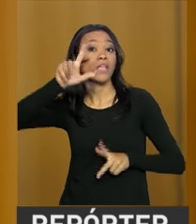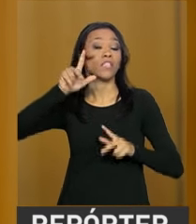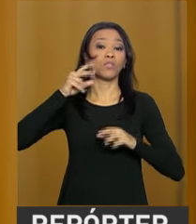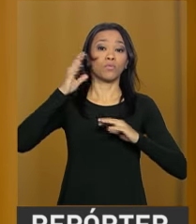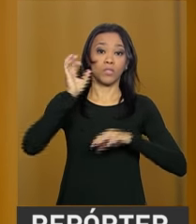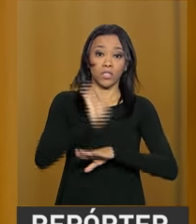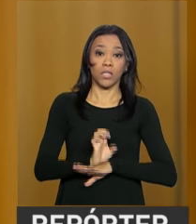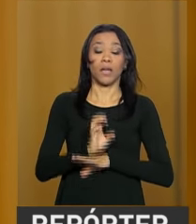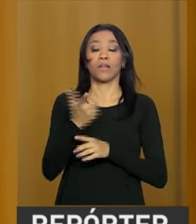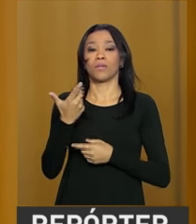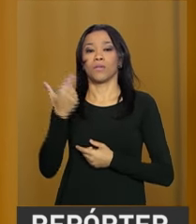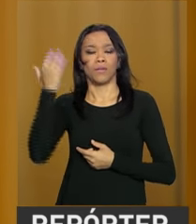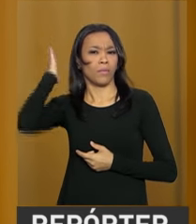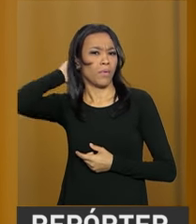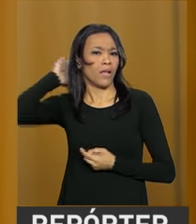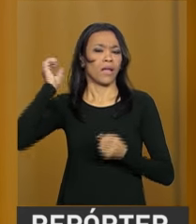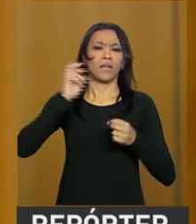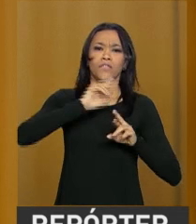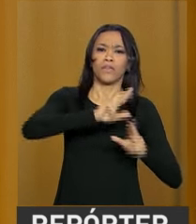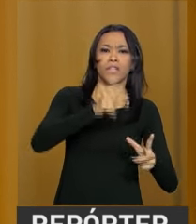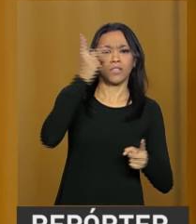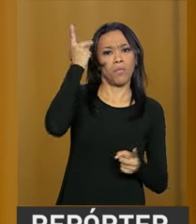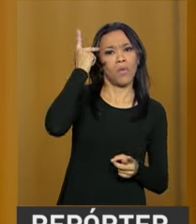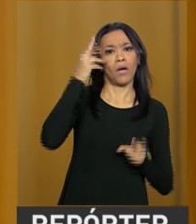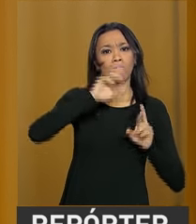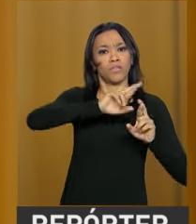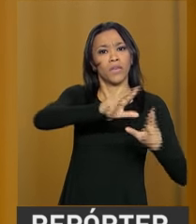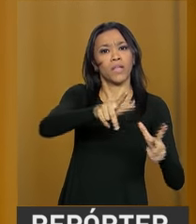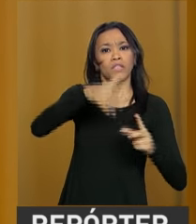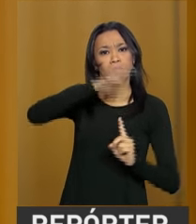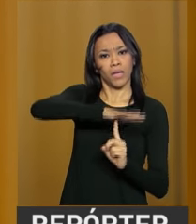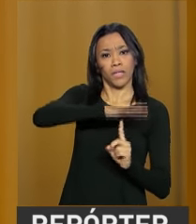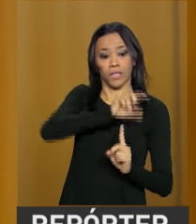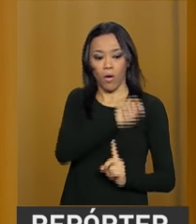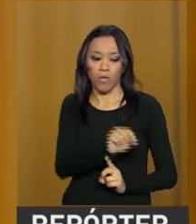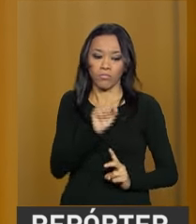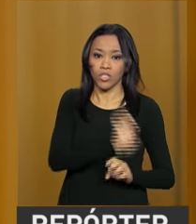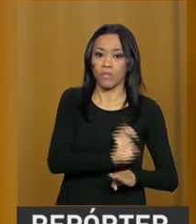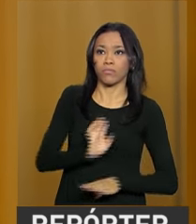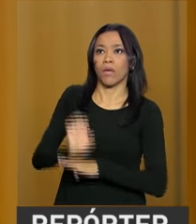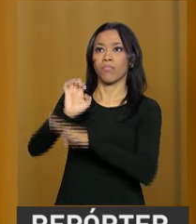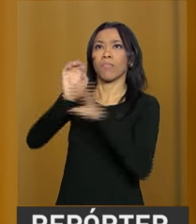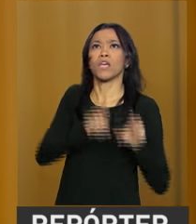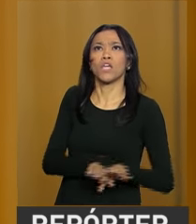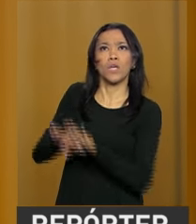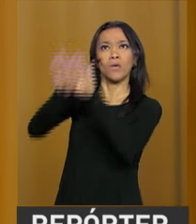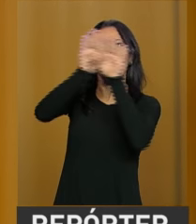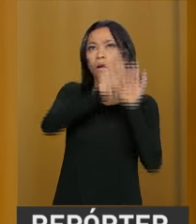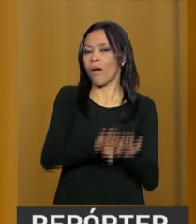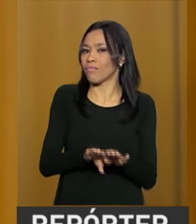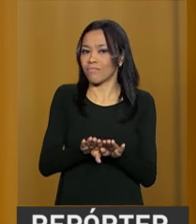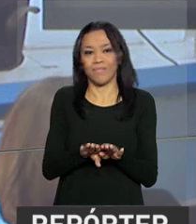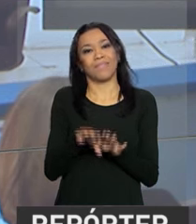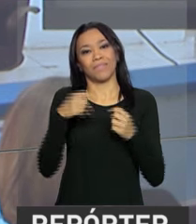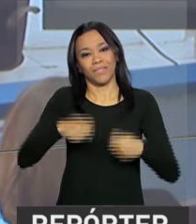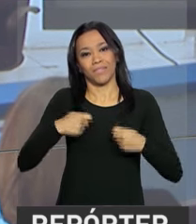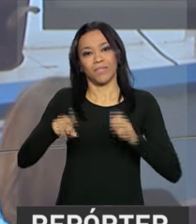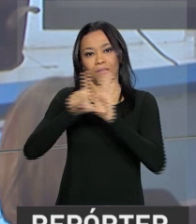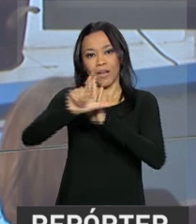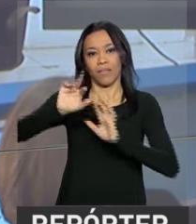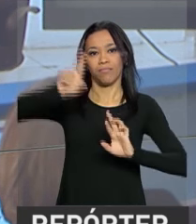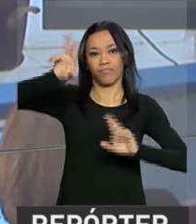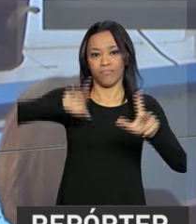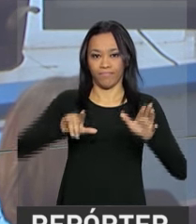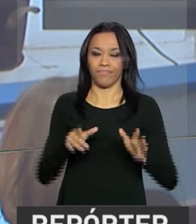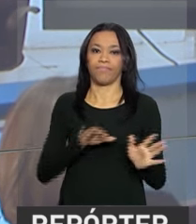diferente de São Paulo diferente do Paraná então é necessário a possibilidade dessa delegação